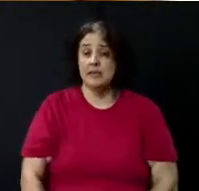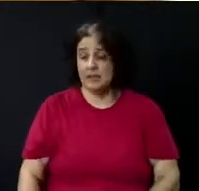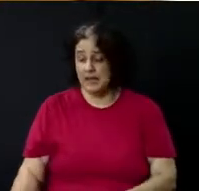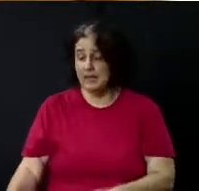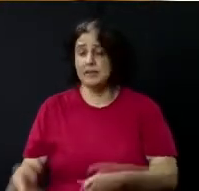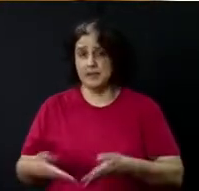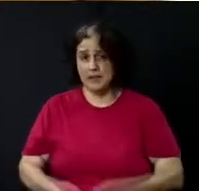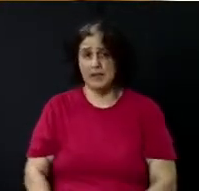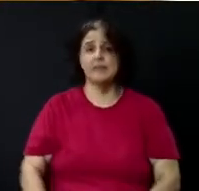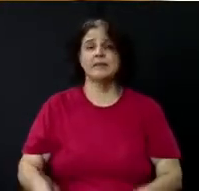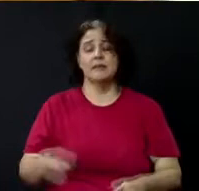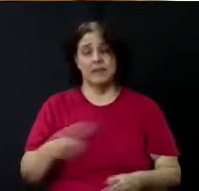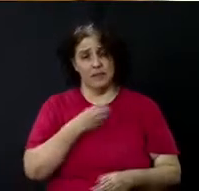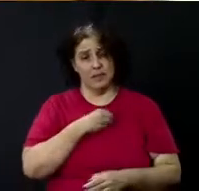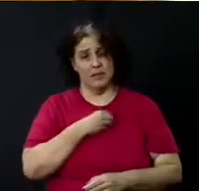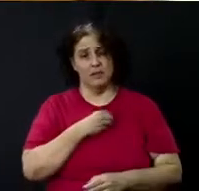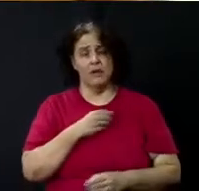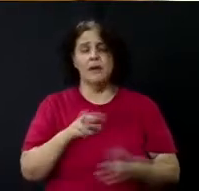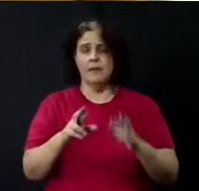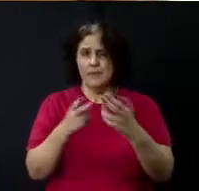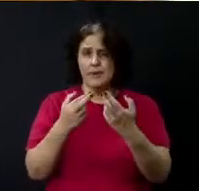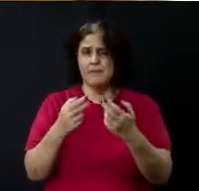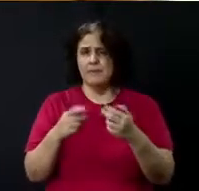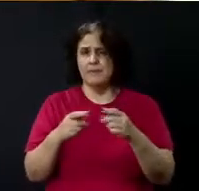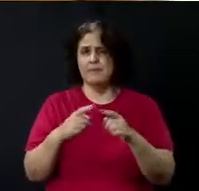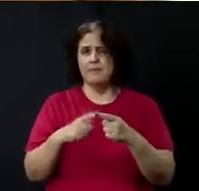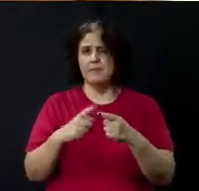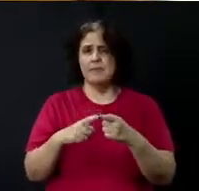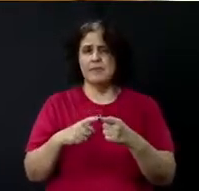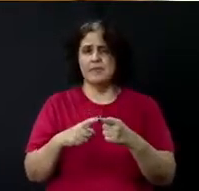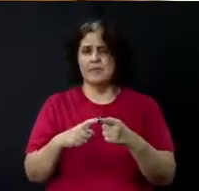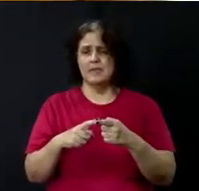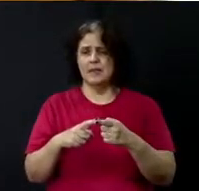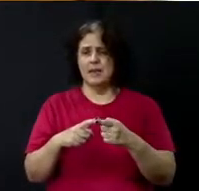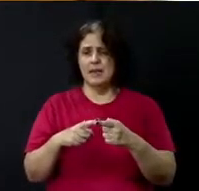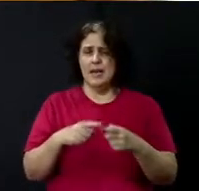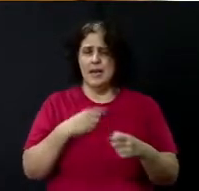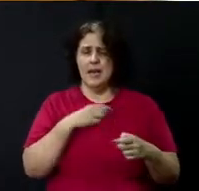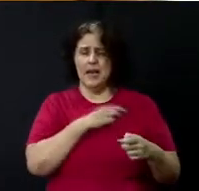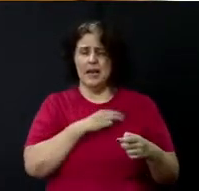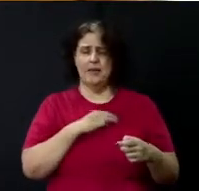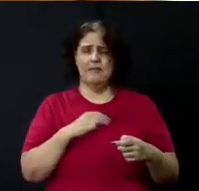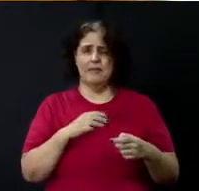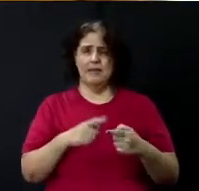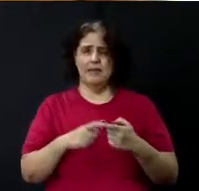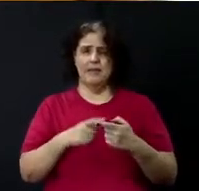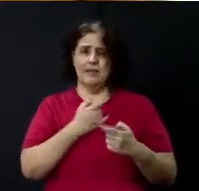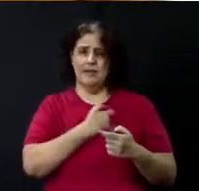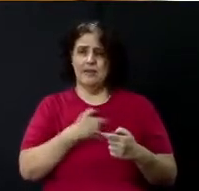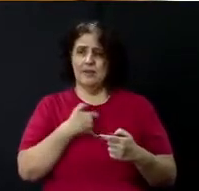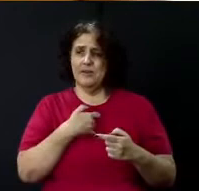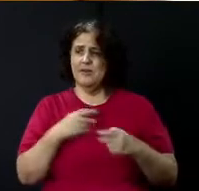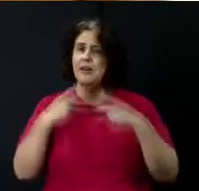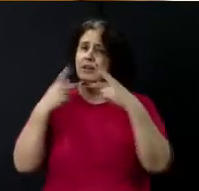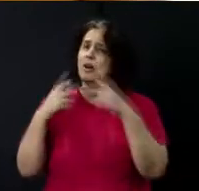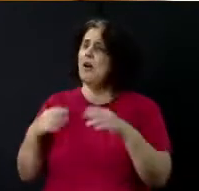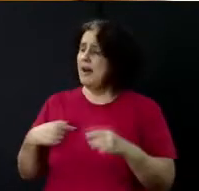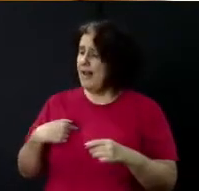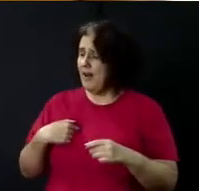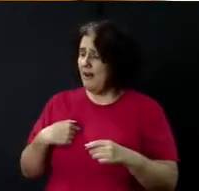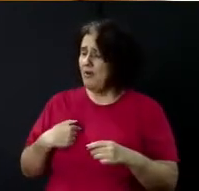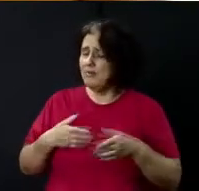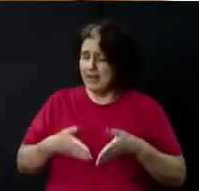Davi disse: em pecado me concebeu minha mãe, mas não era uma questão de ela ser uma pecadora isolada. A sua mãe